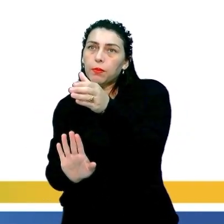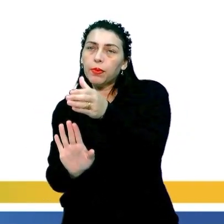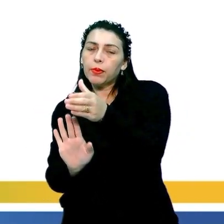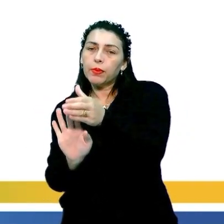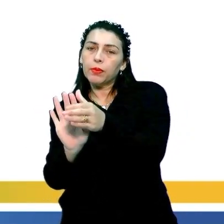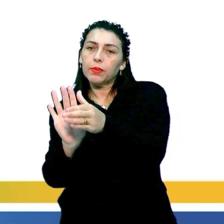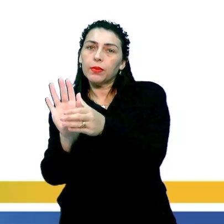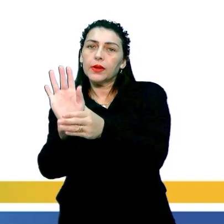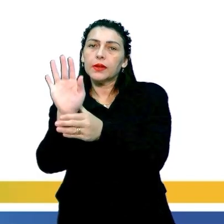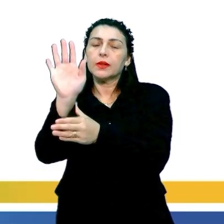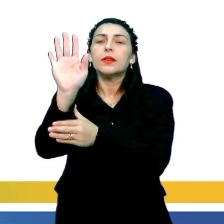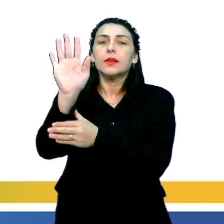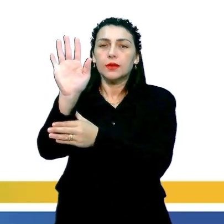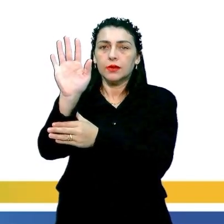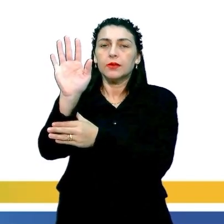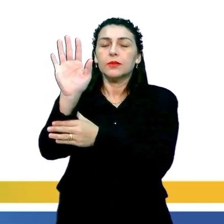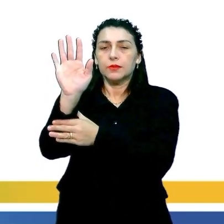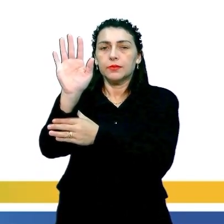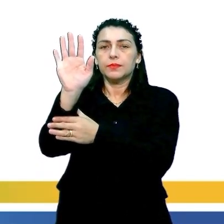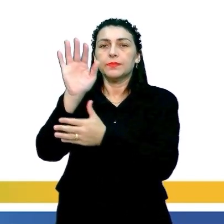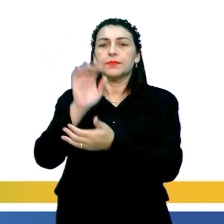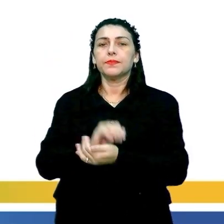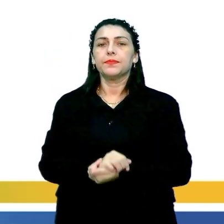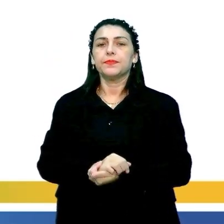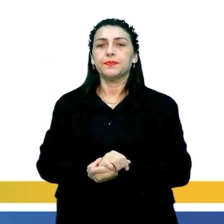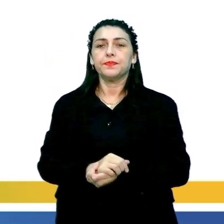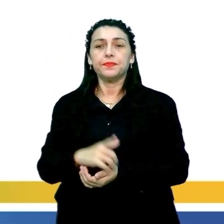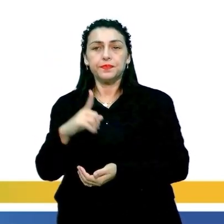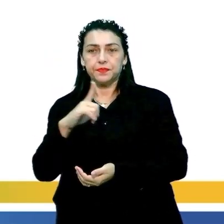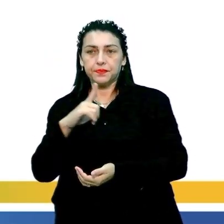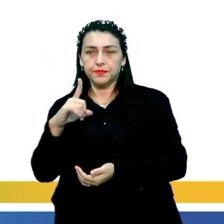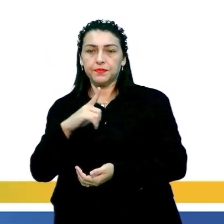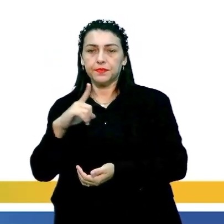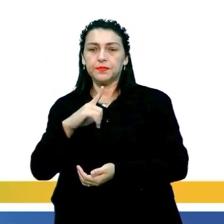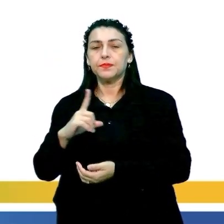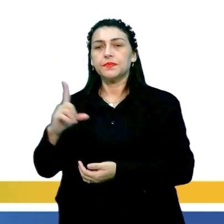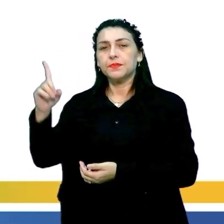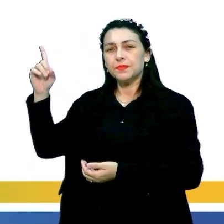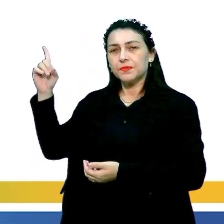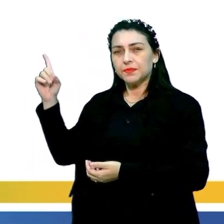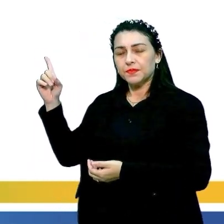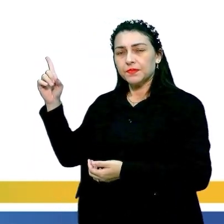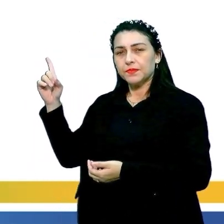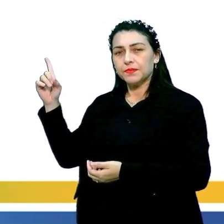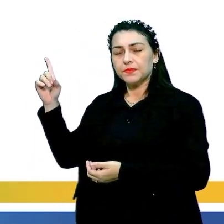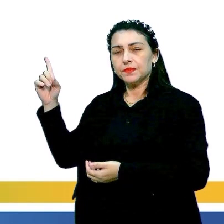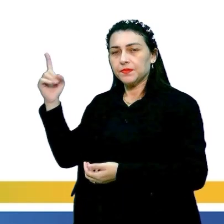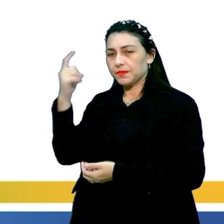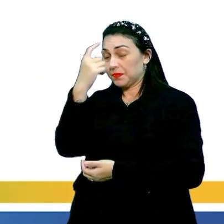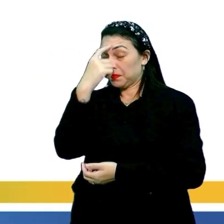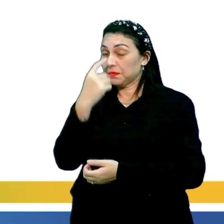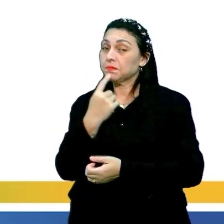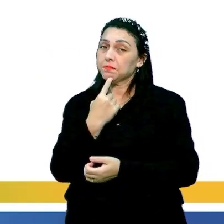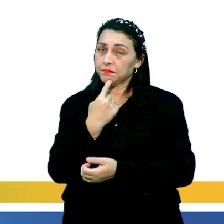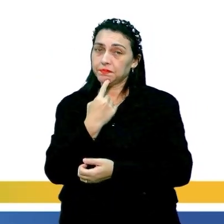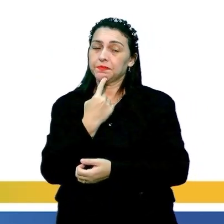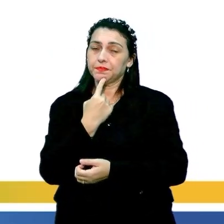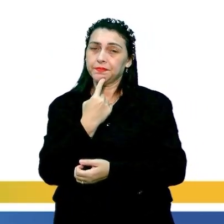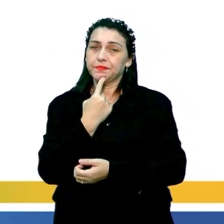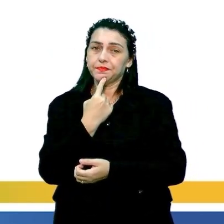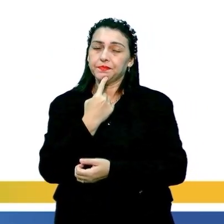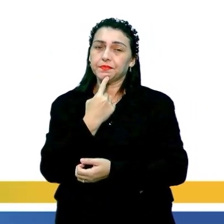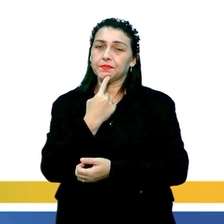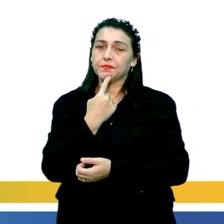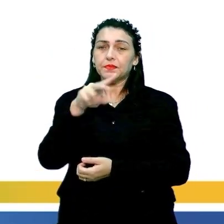atmosfera, digamos assim. Então, nós temos aí uma imagem disso na prática.